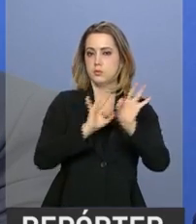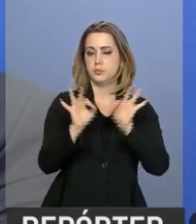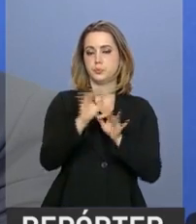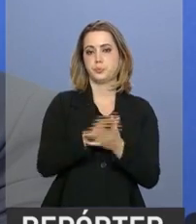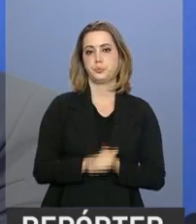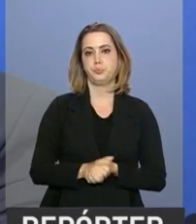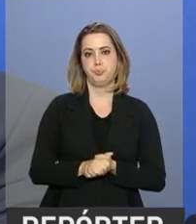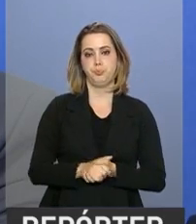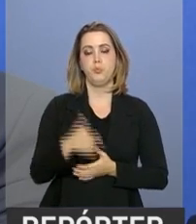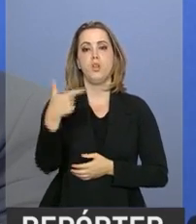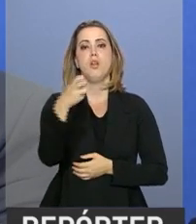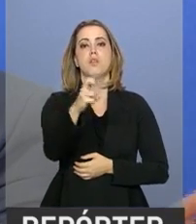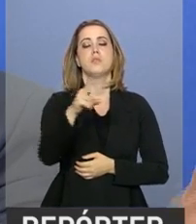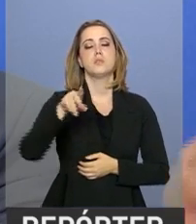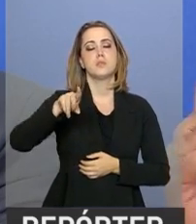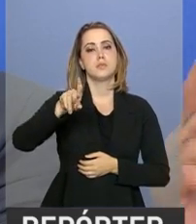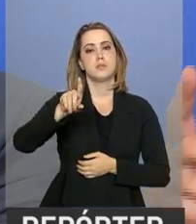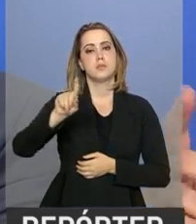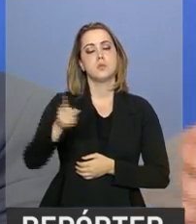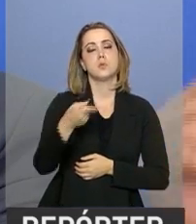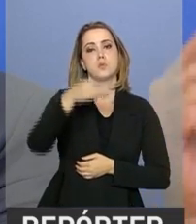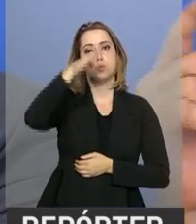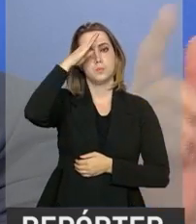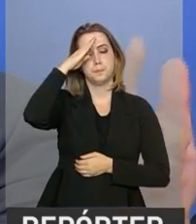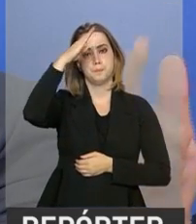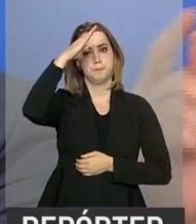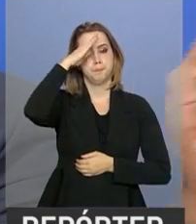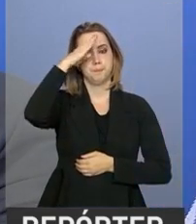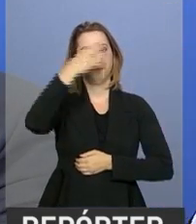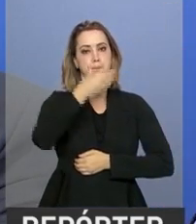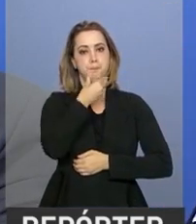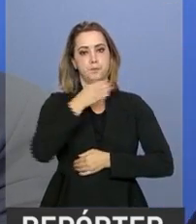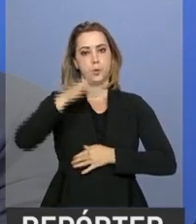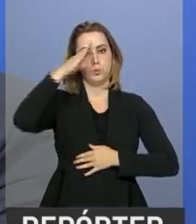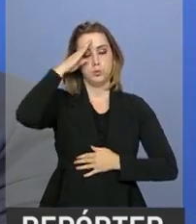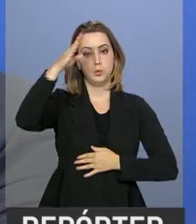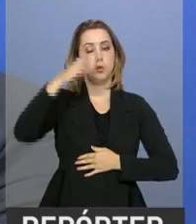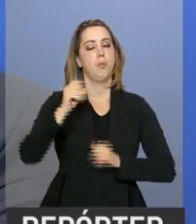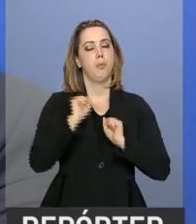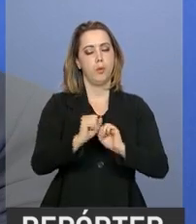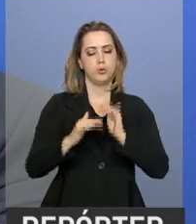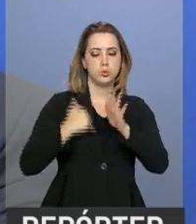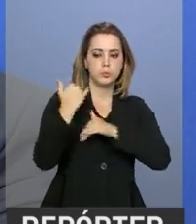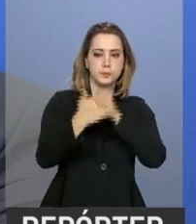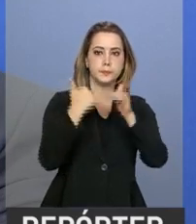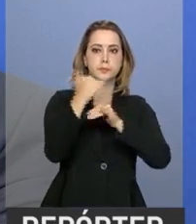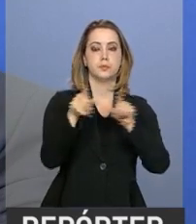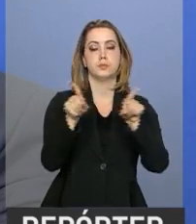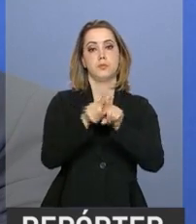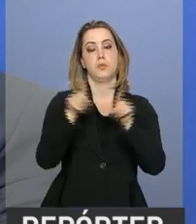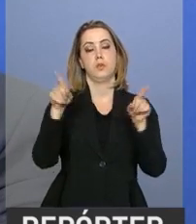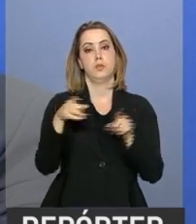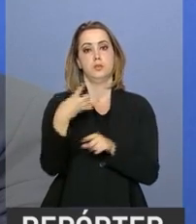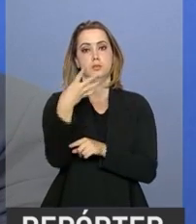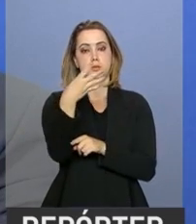25 mil militares e este número lembro sempre pode crescer a partir de novas demandas em